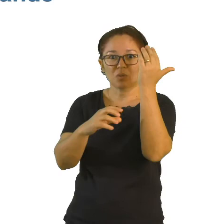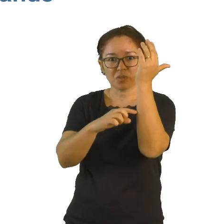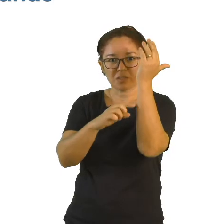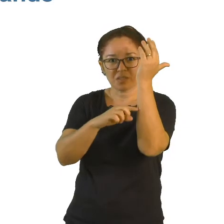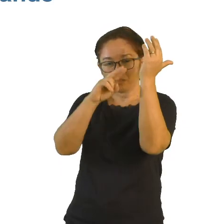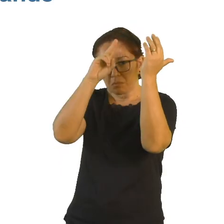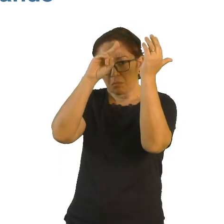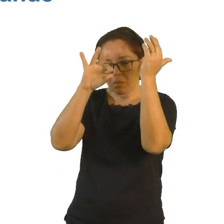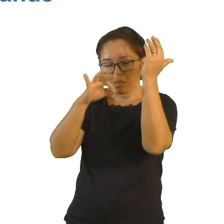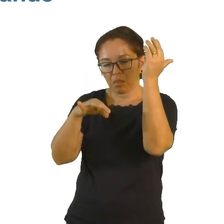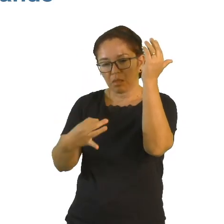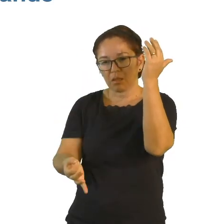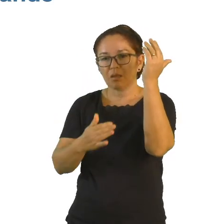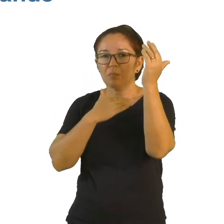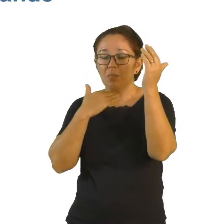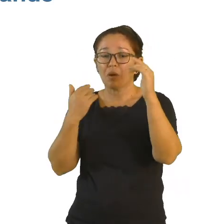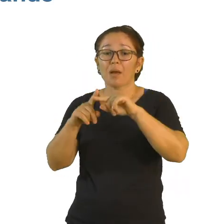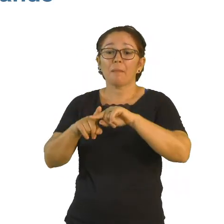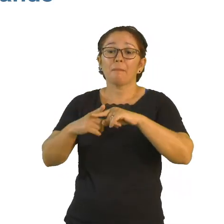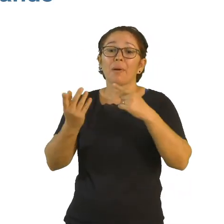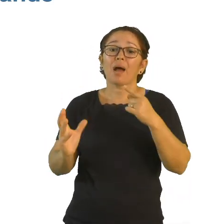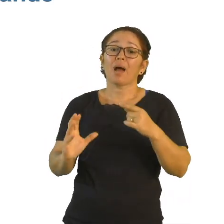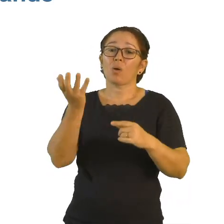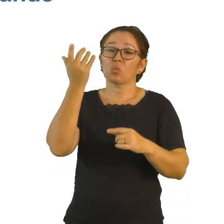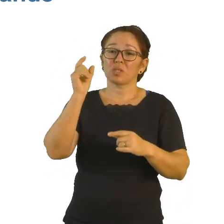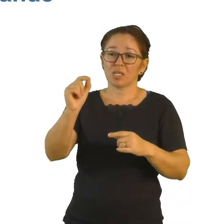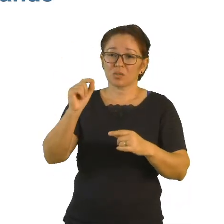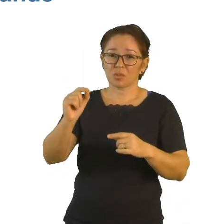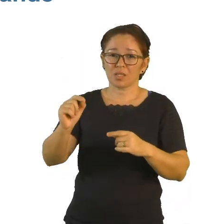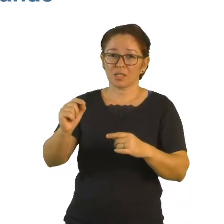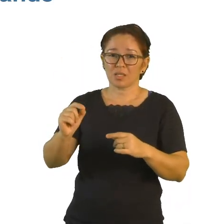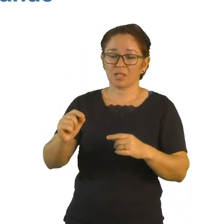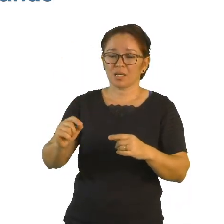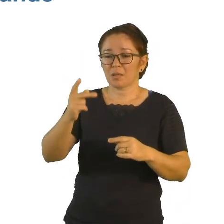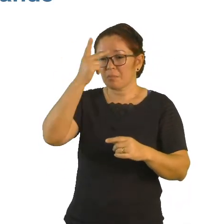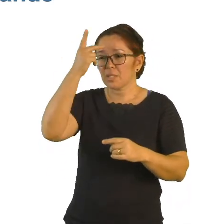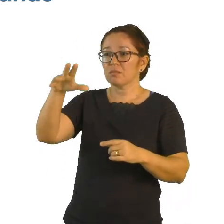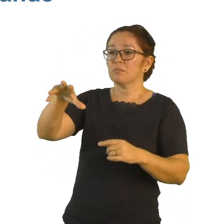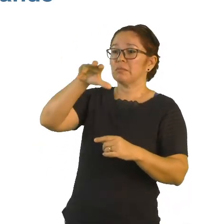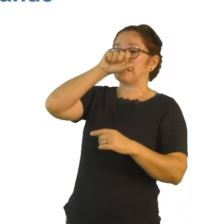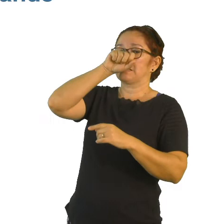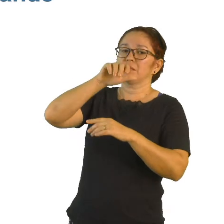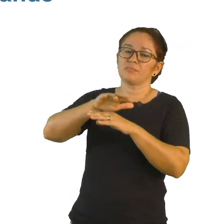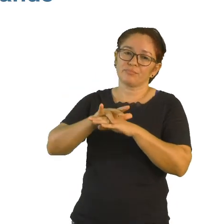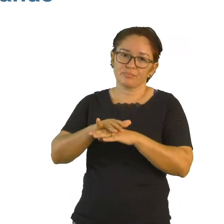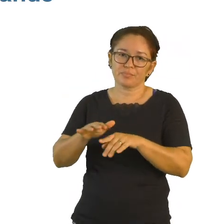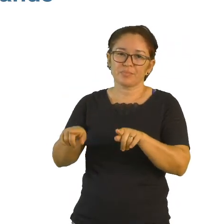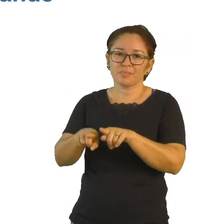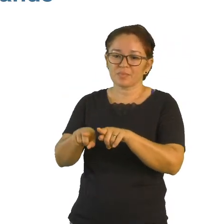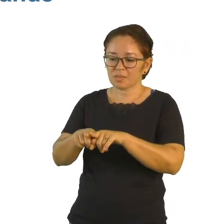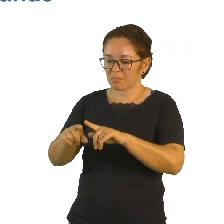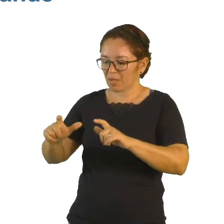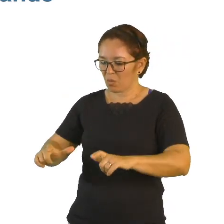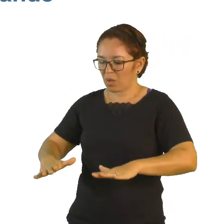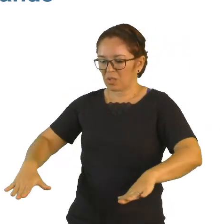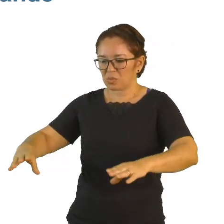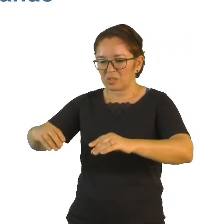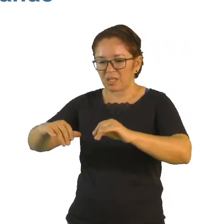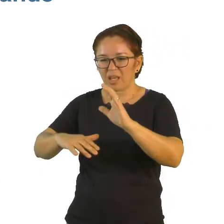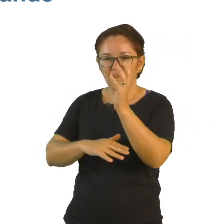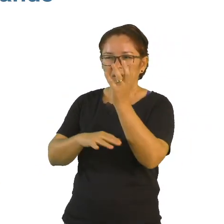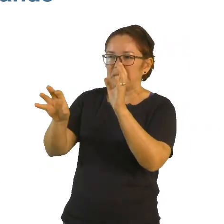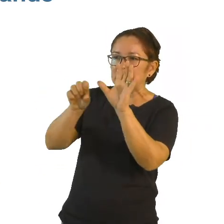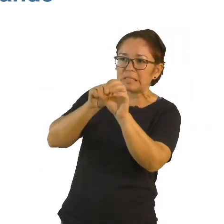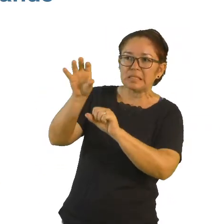graves para o meio ambiente e para a saúde humana. E o que é latifúndios, professora?